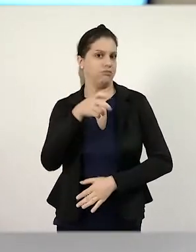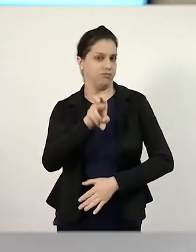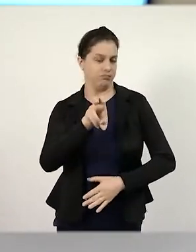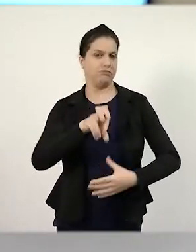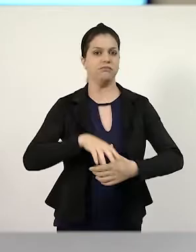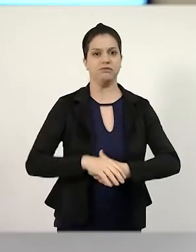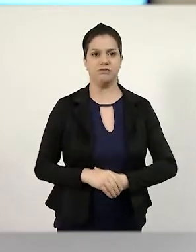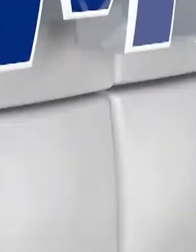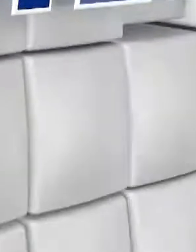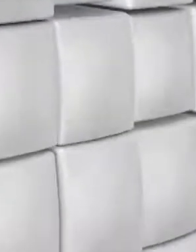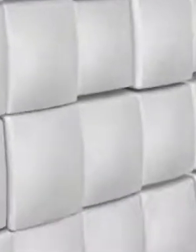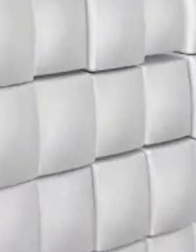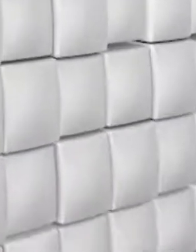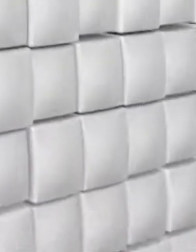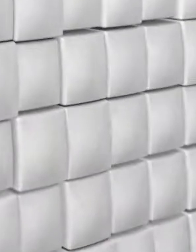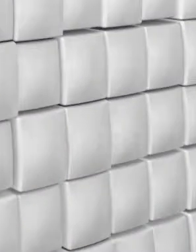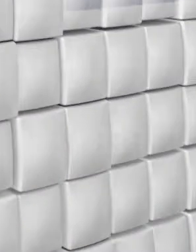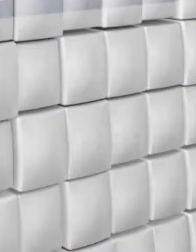15 dias.